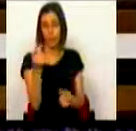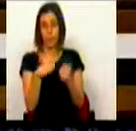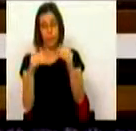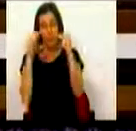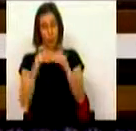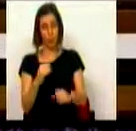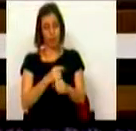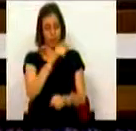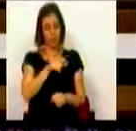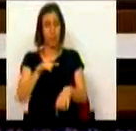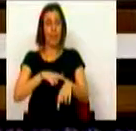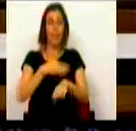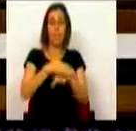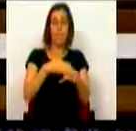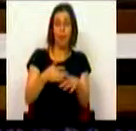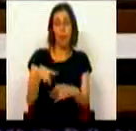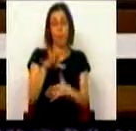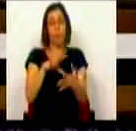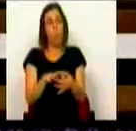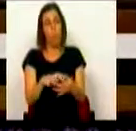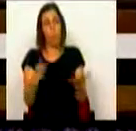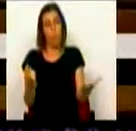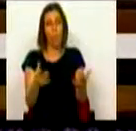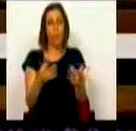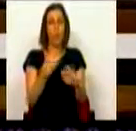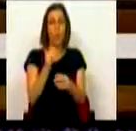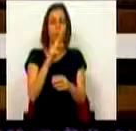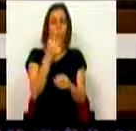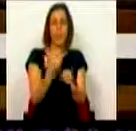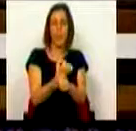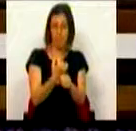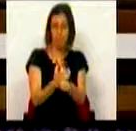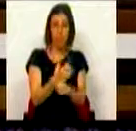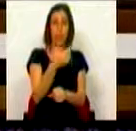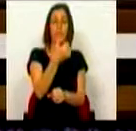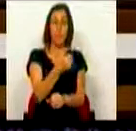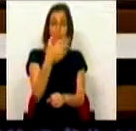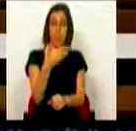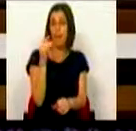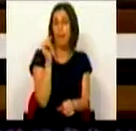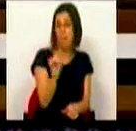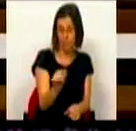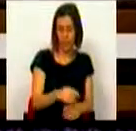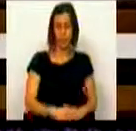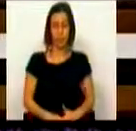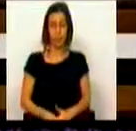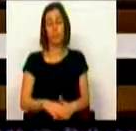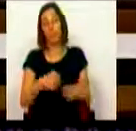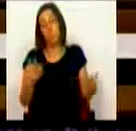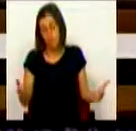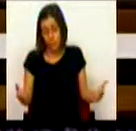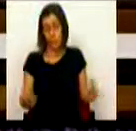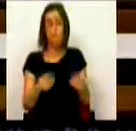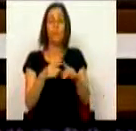Reduzir os trabalhadores a tempo parcial ou em situação de subemprego em cerca de 57 mil. Ou